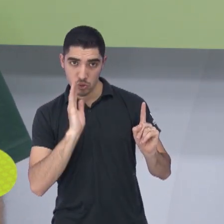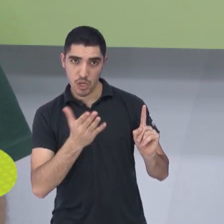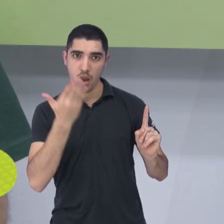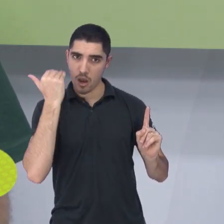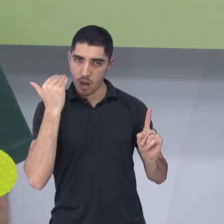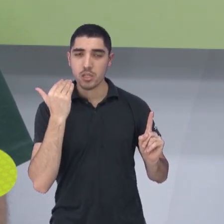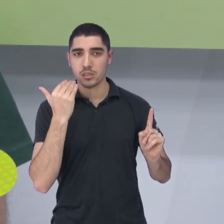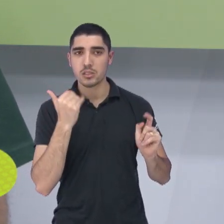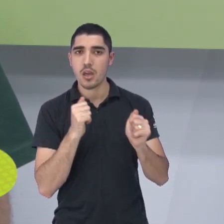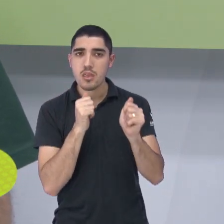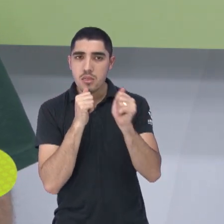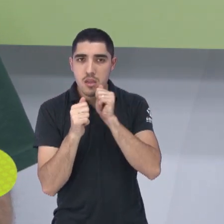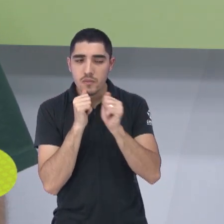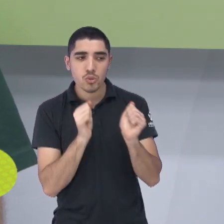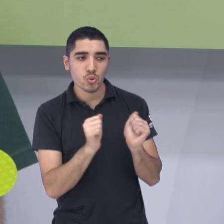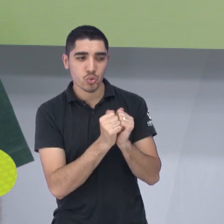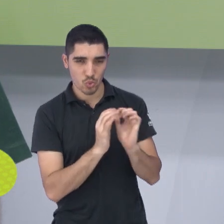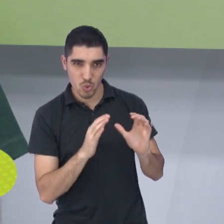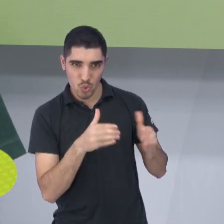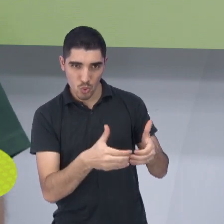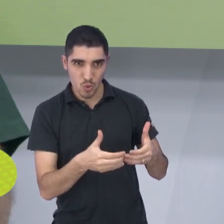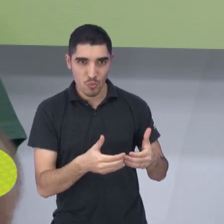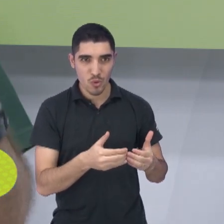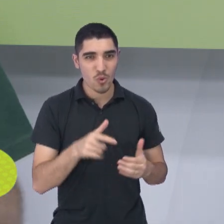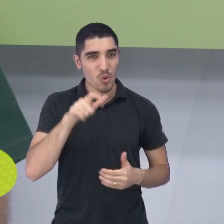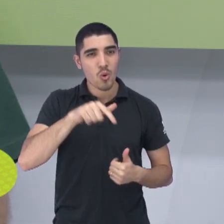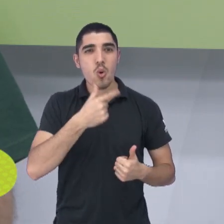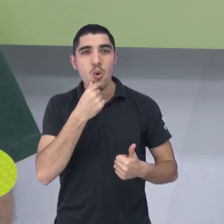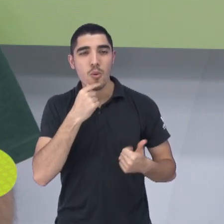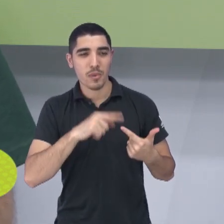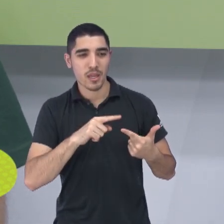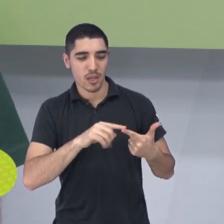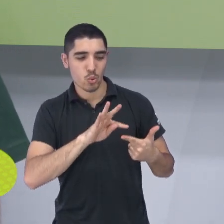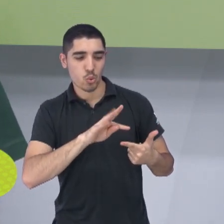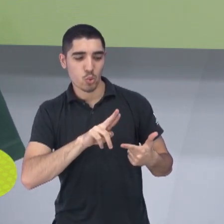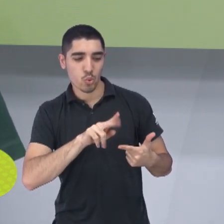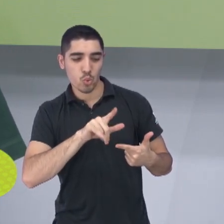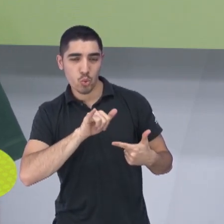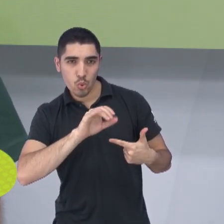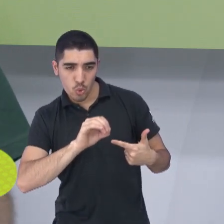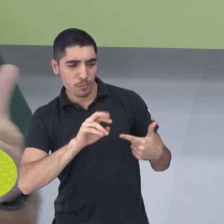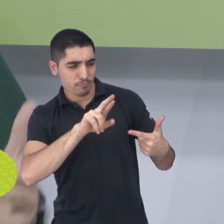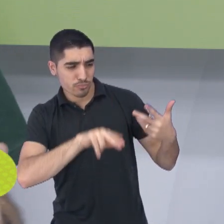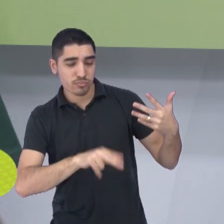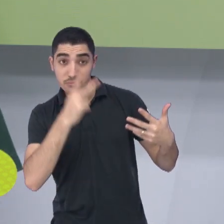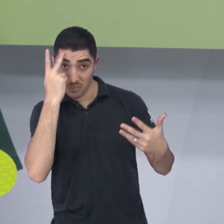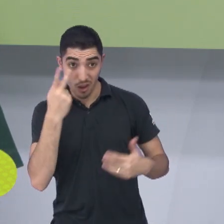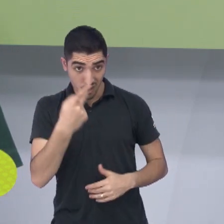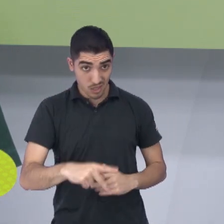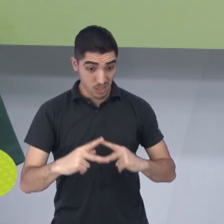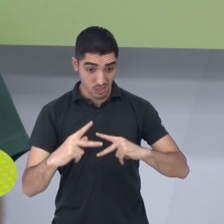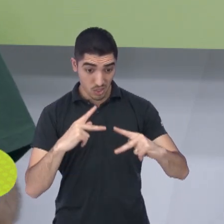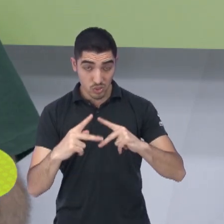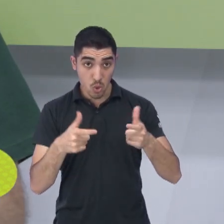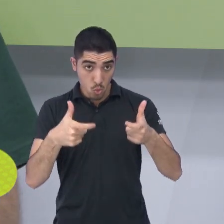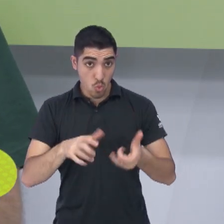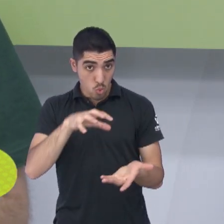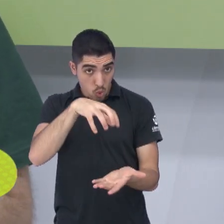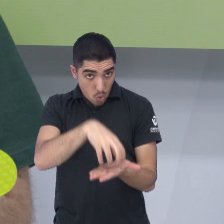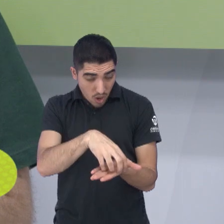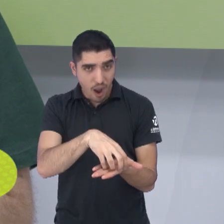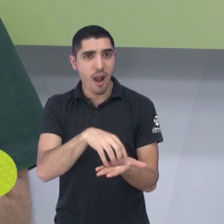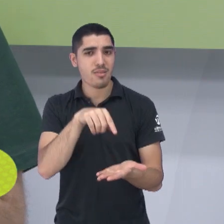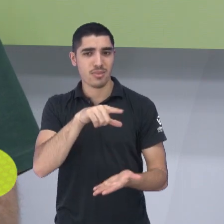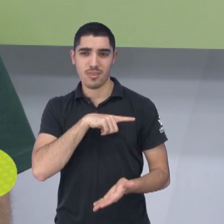matéria com o pessoal da bocha, entrevistando o Túlio e toda a rapaziada lá. São José é um polo, é um dos polos